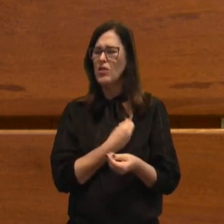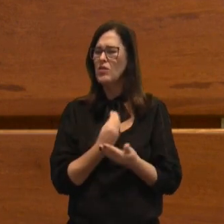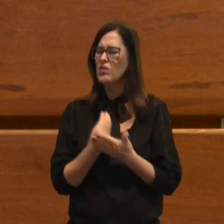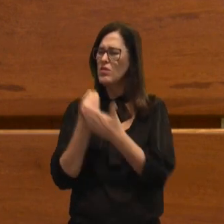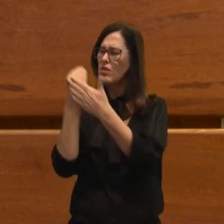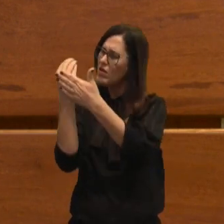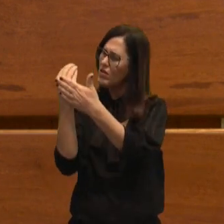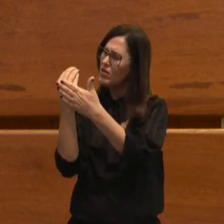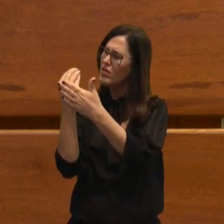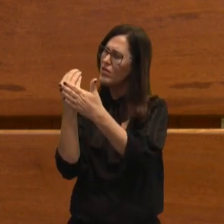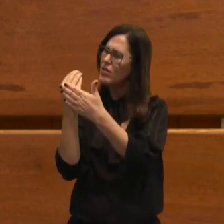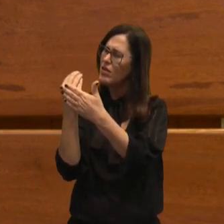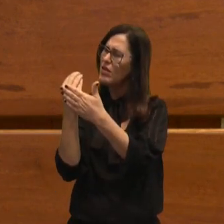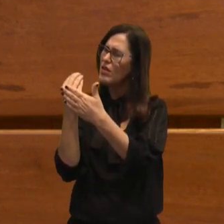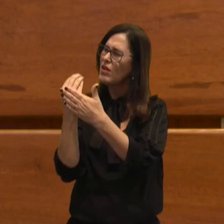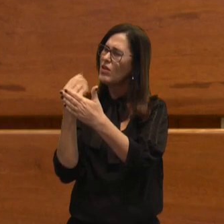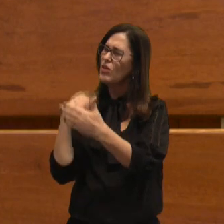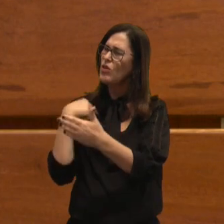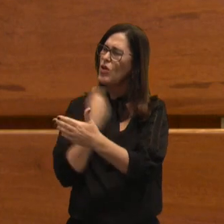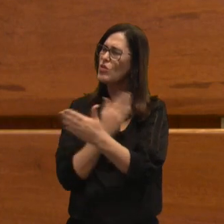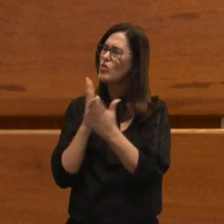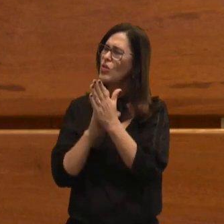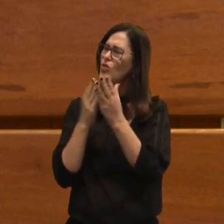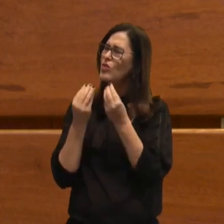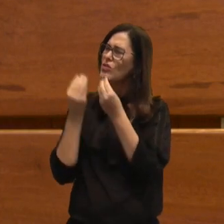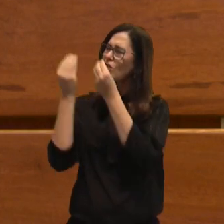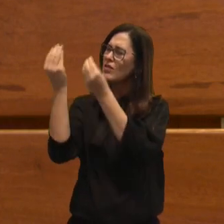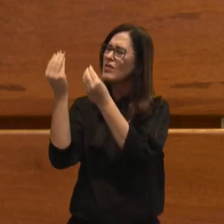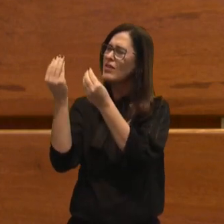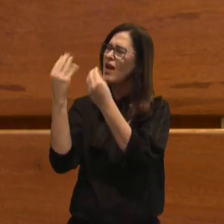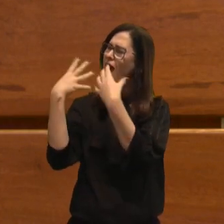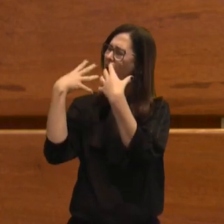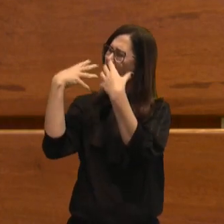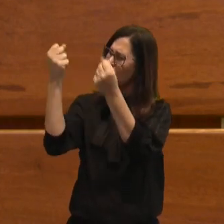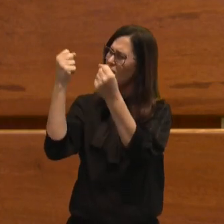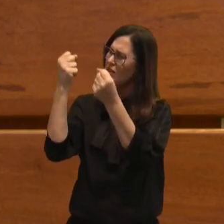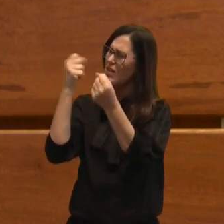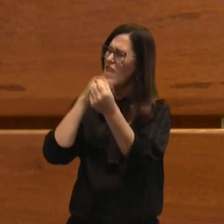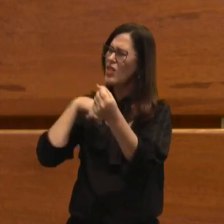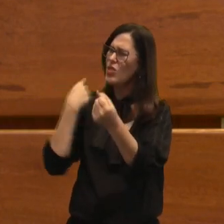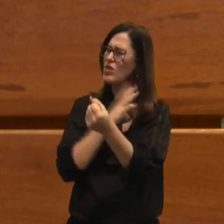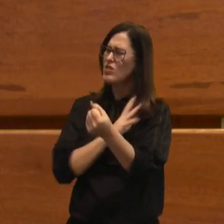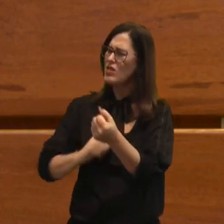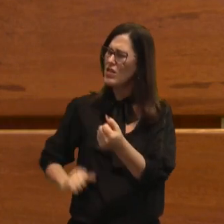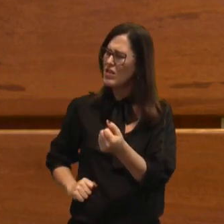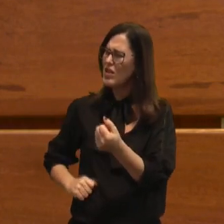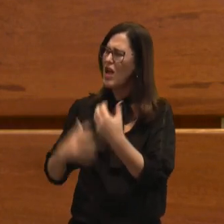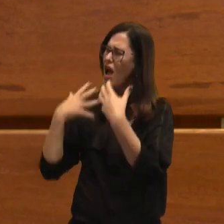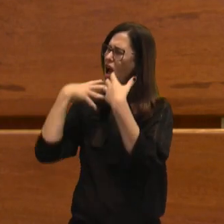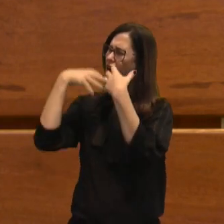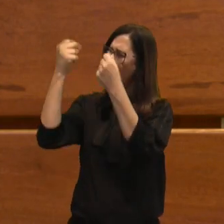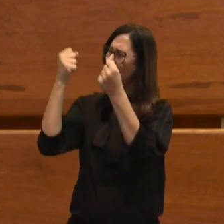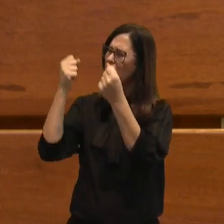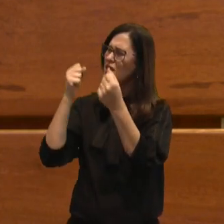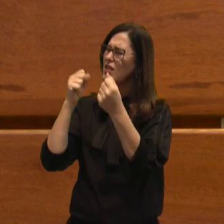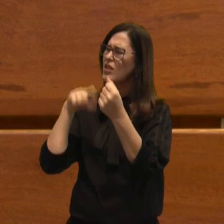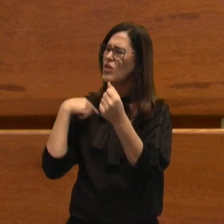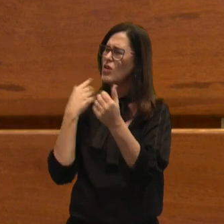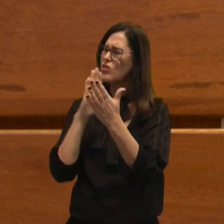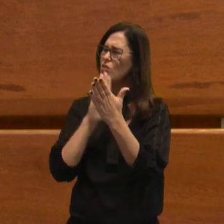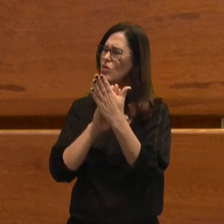e entregamos o nosso louvor neste momento, Pai. Aceita a nossa adoração, aceita o nosso